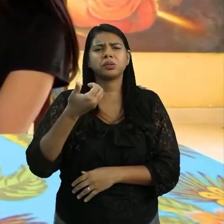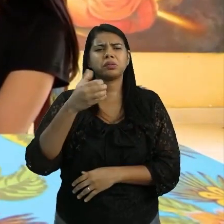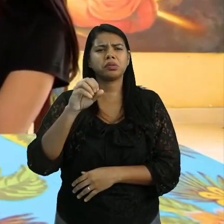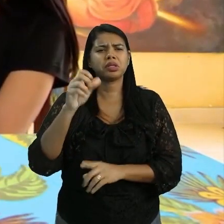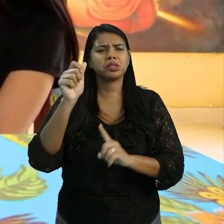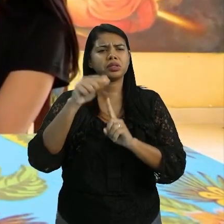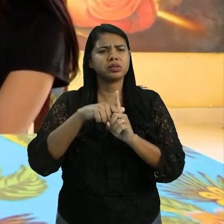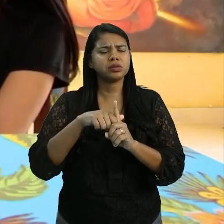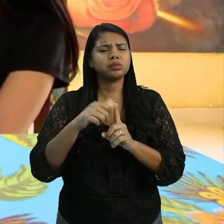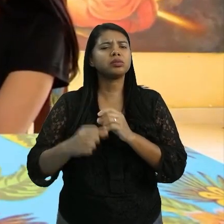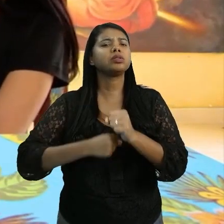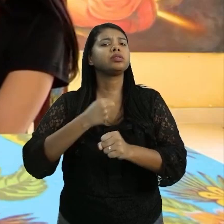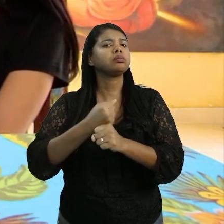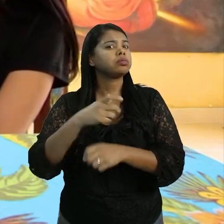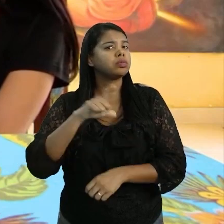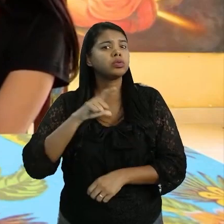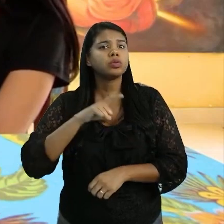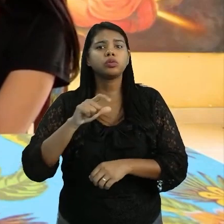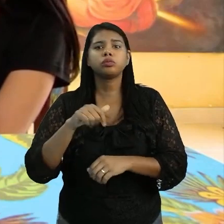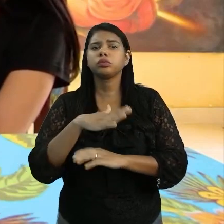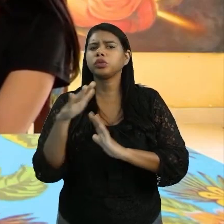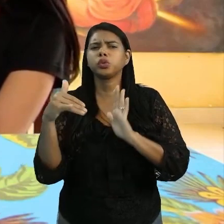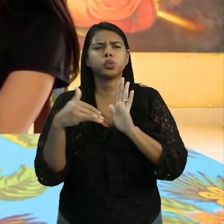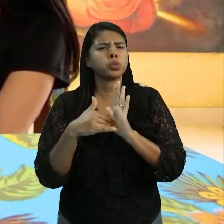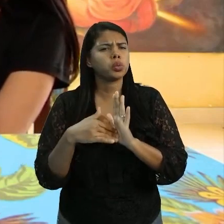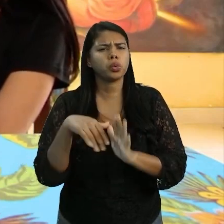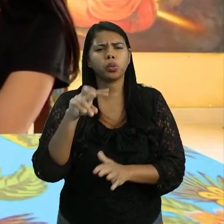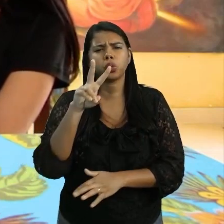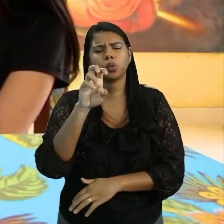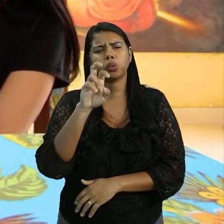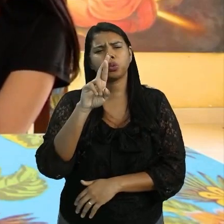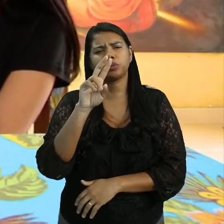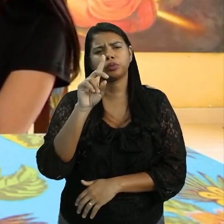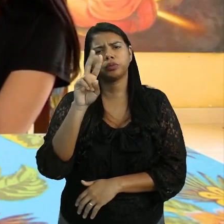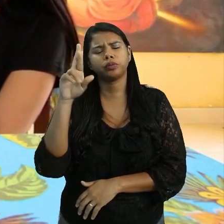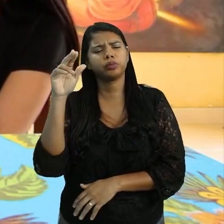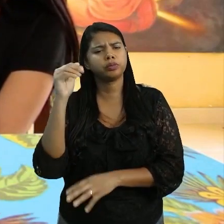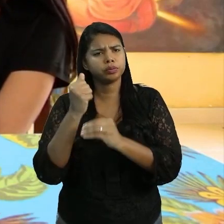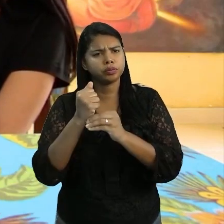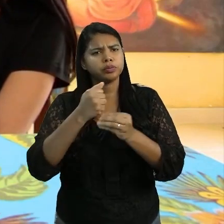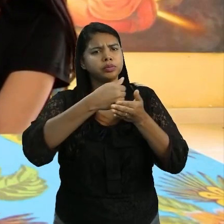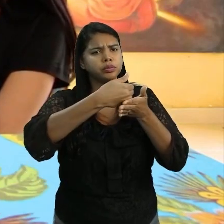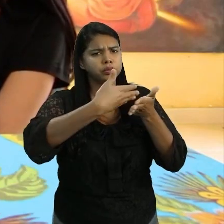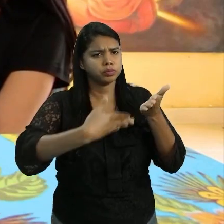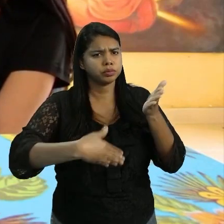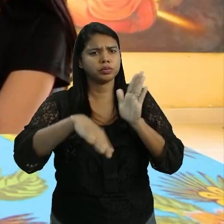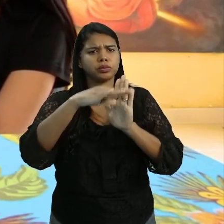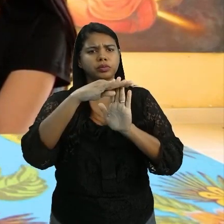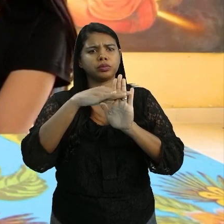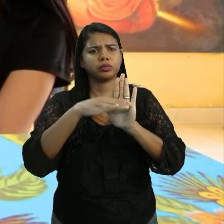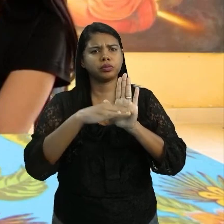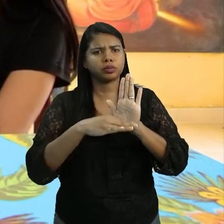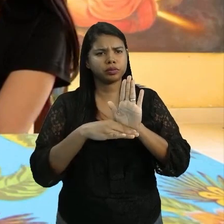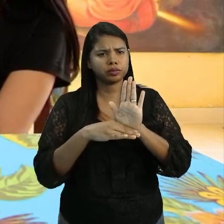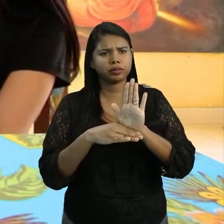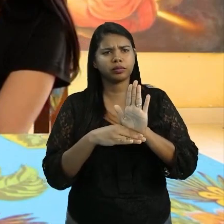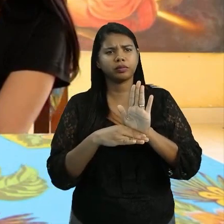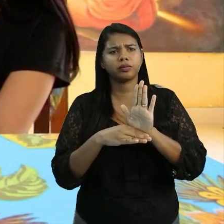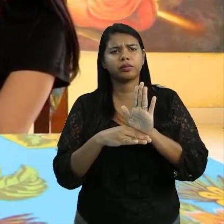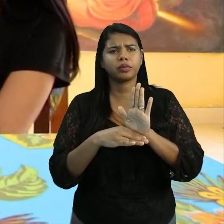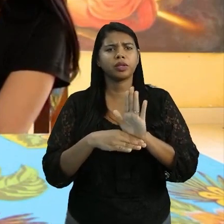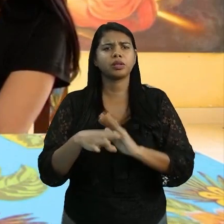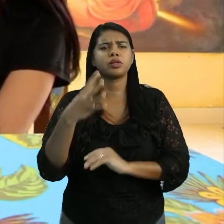como funciona isso? É por safra, é por estação, o cardápio de vocês, como é? Aqui, o